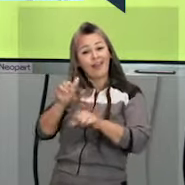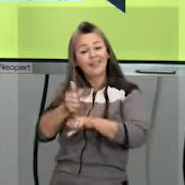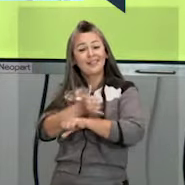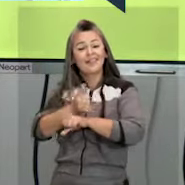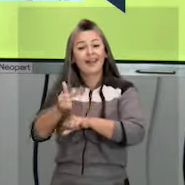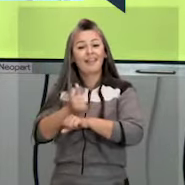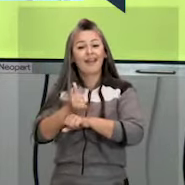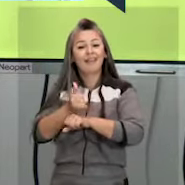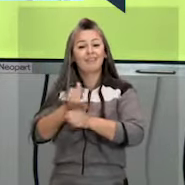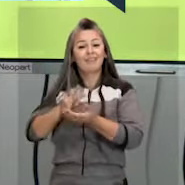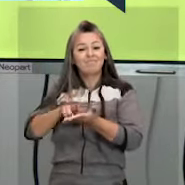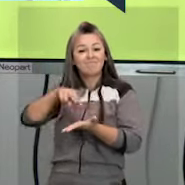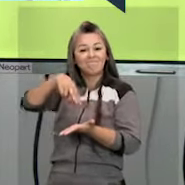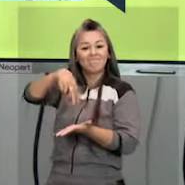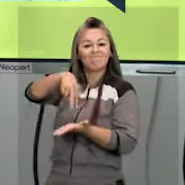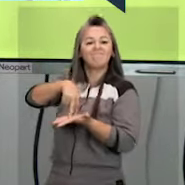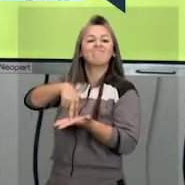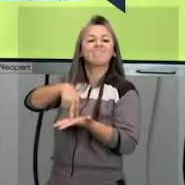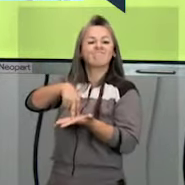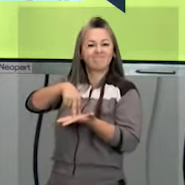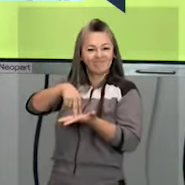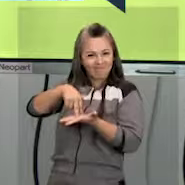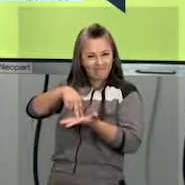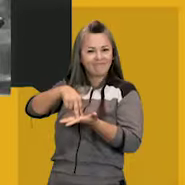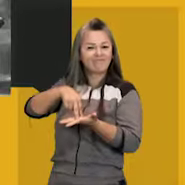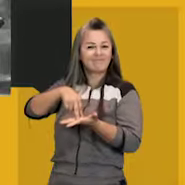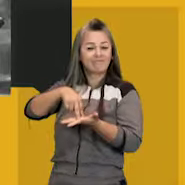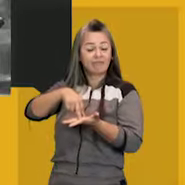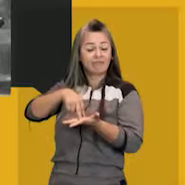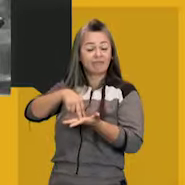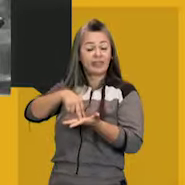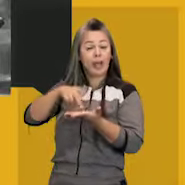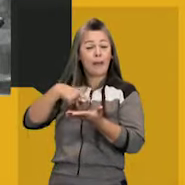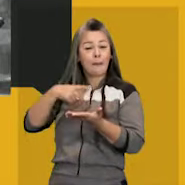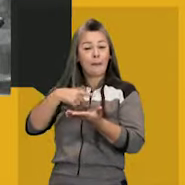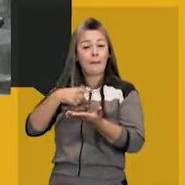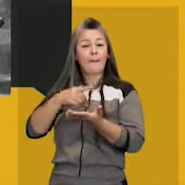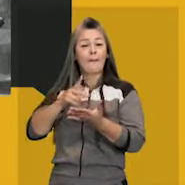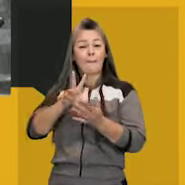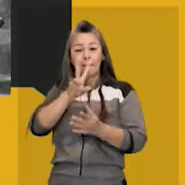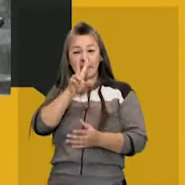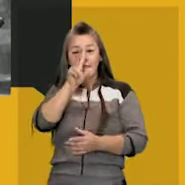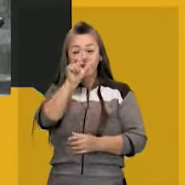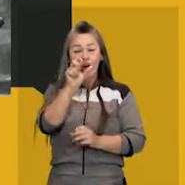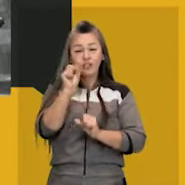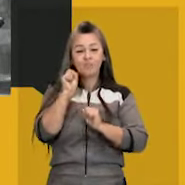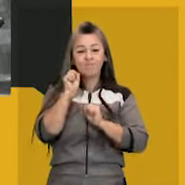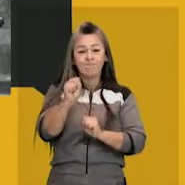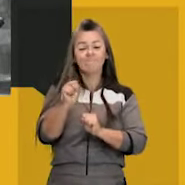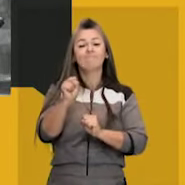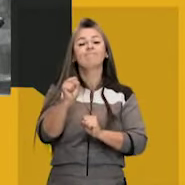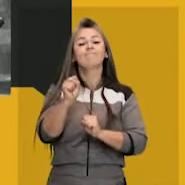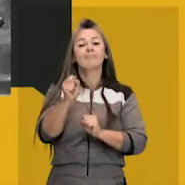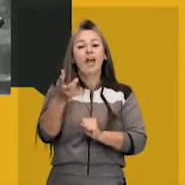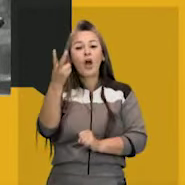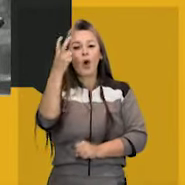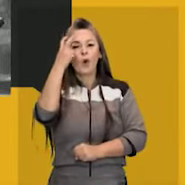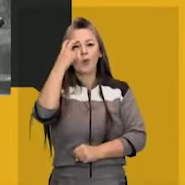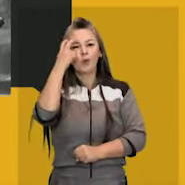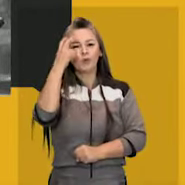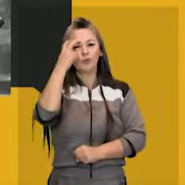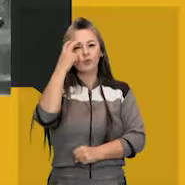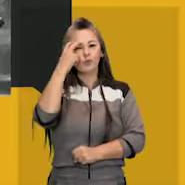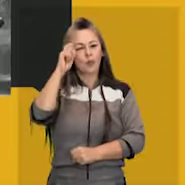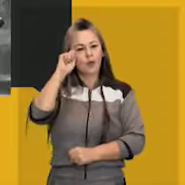aí à pressão, né, desse processo de aculturação, né, e de assimilação da cultura portuguesa, que era imposta pela